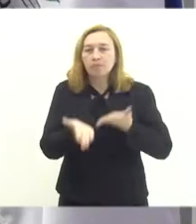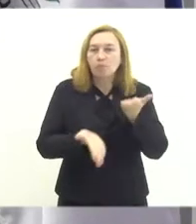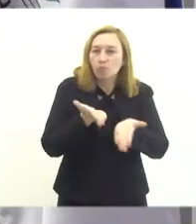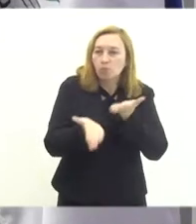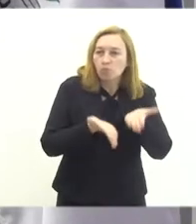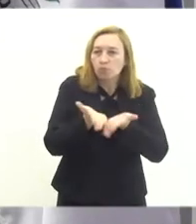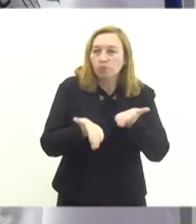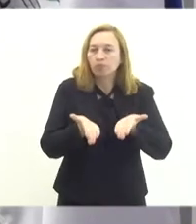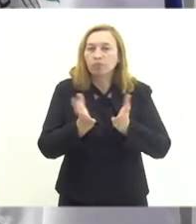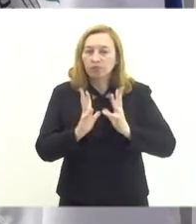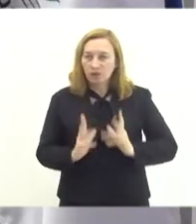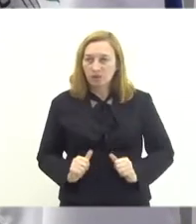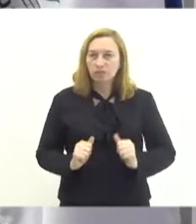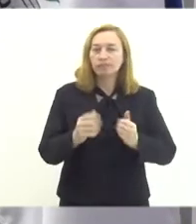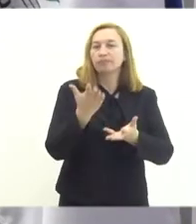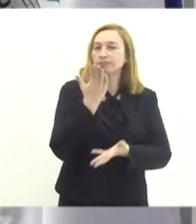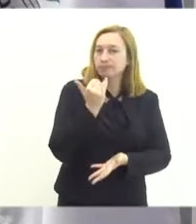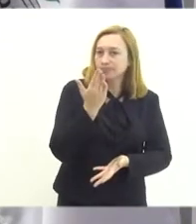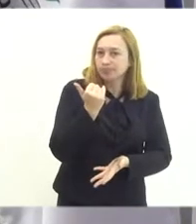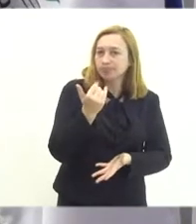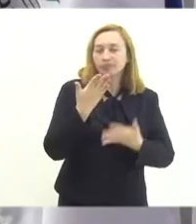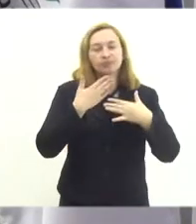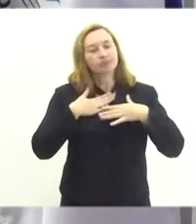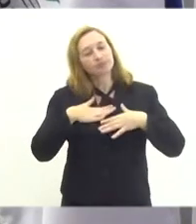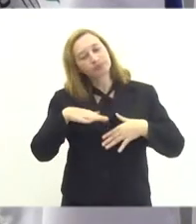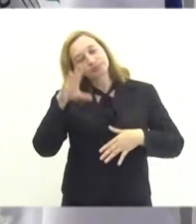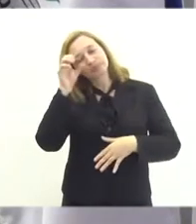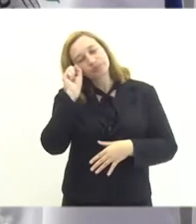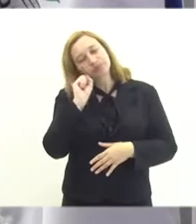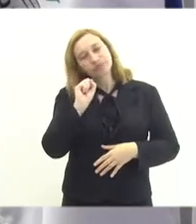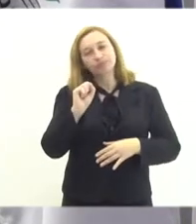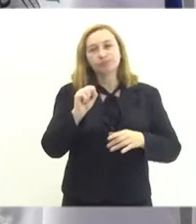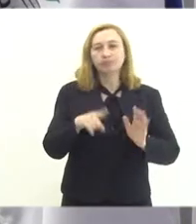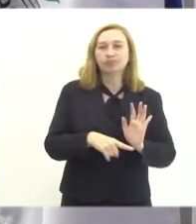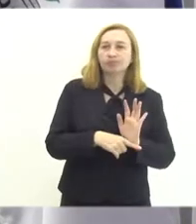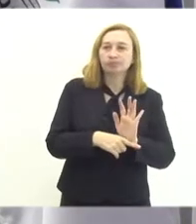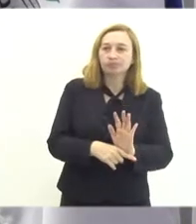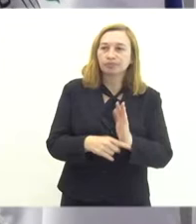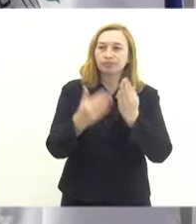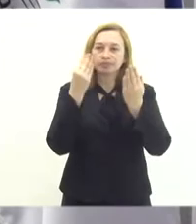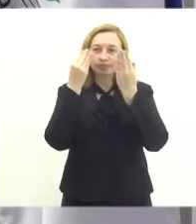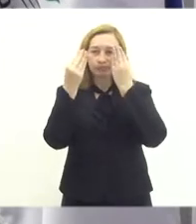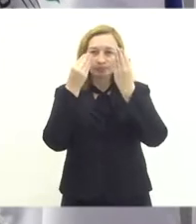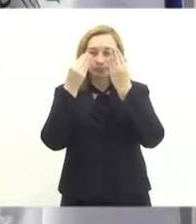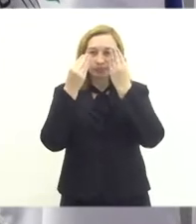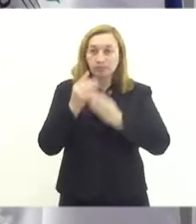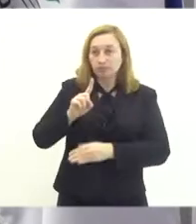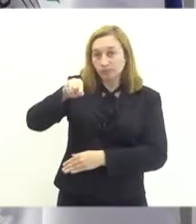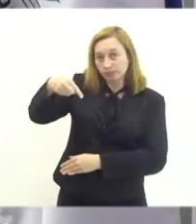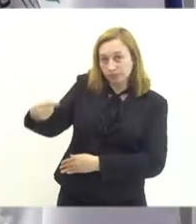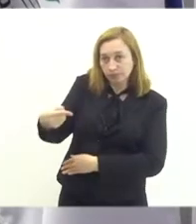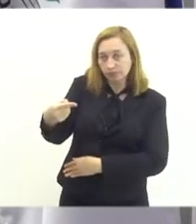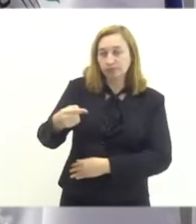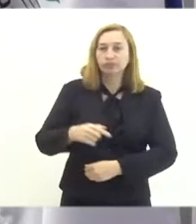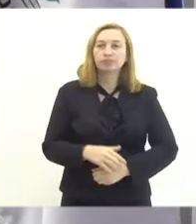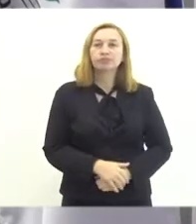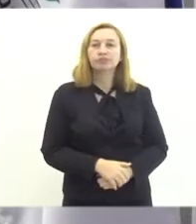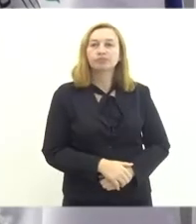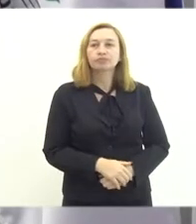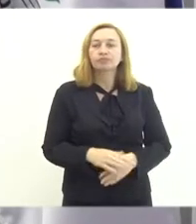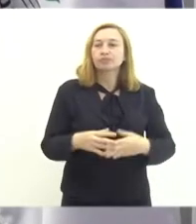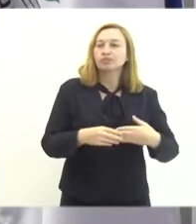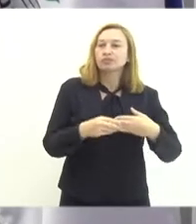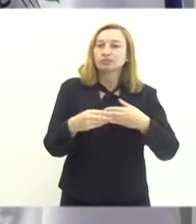cuidados de higiene alimentação descanso atendimento psico-social entre outros como